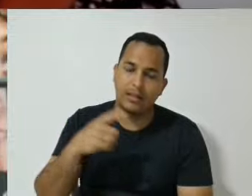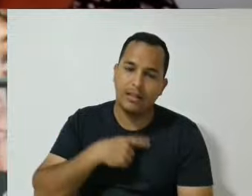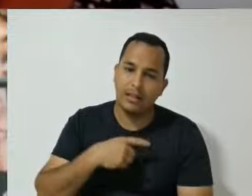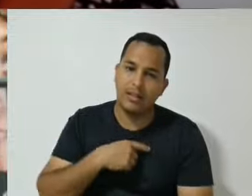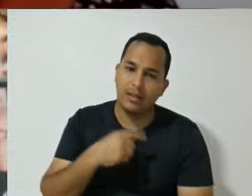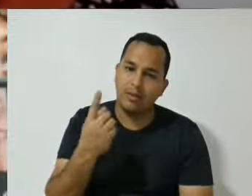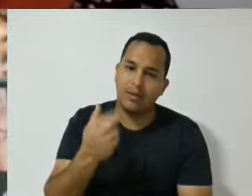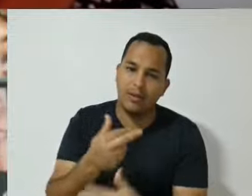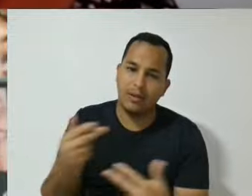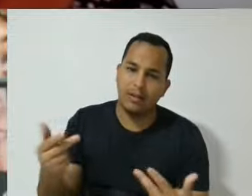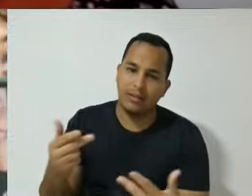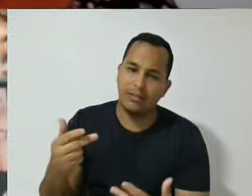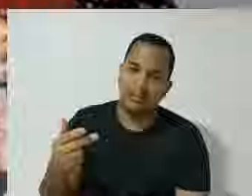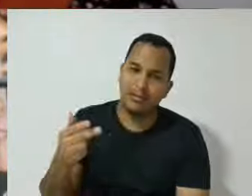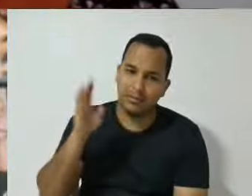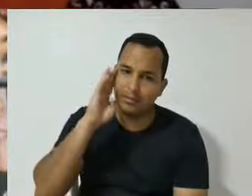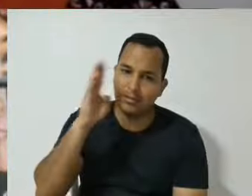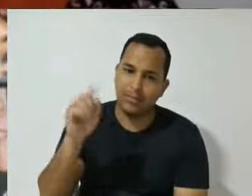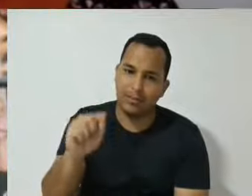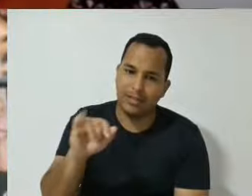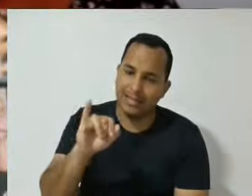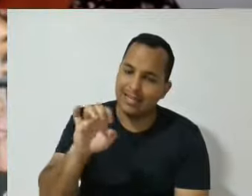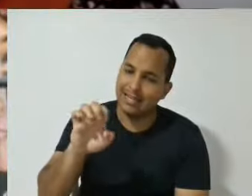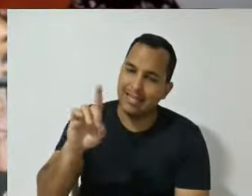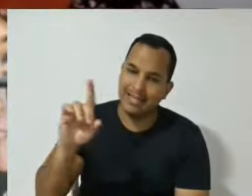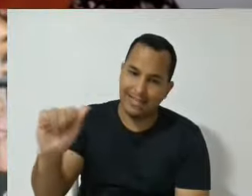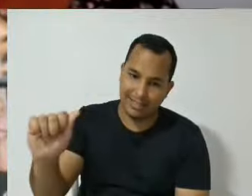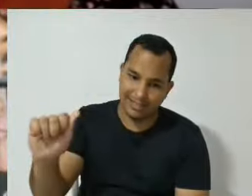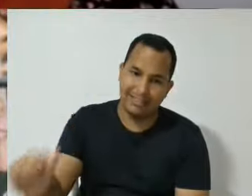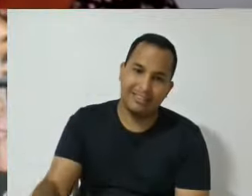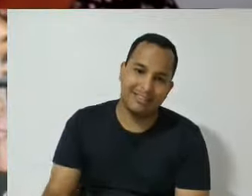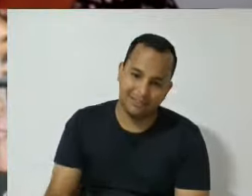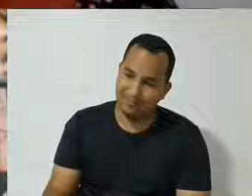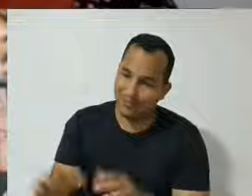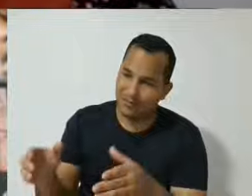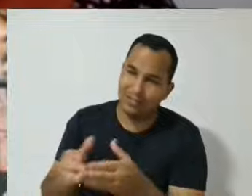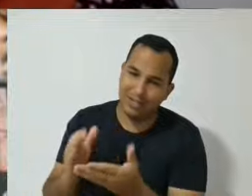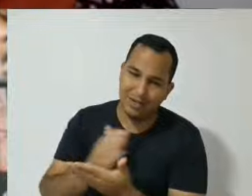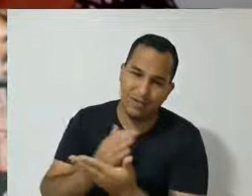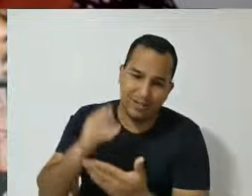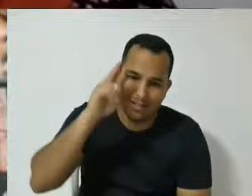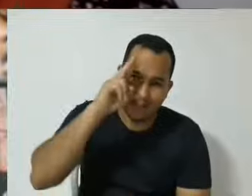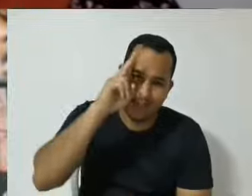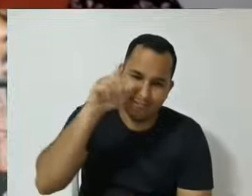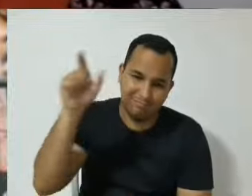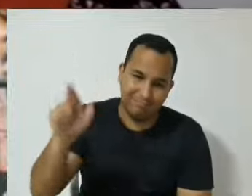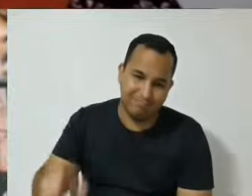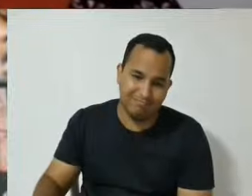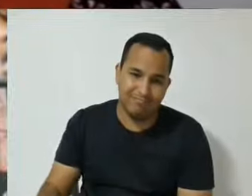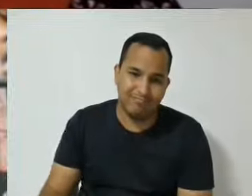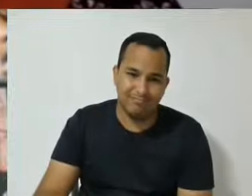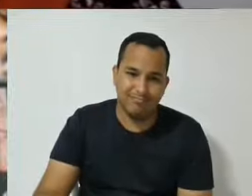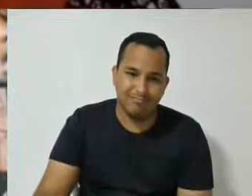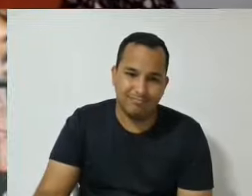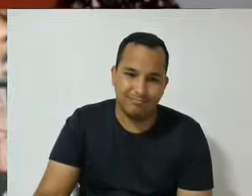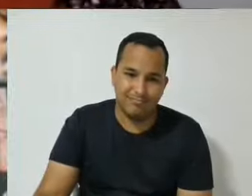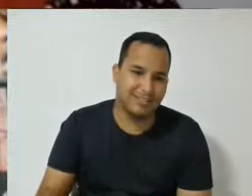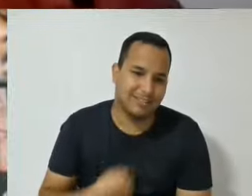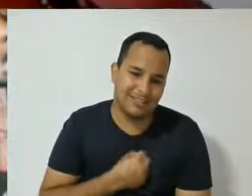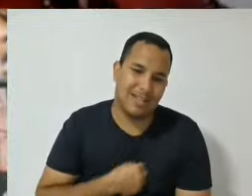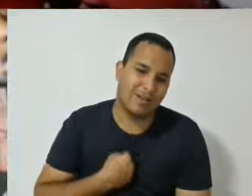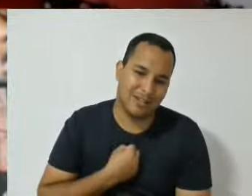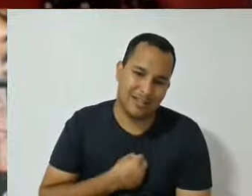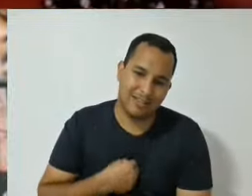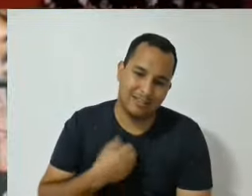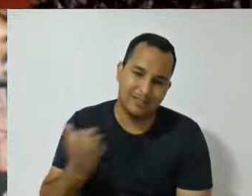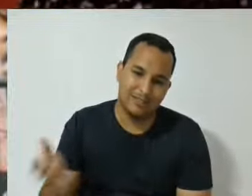Ieda, né, que foi uma das Ai, pessoas do grupo, lembra dela, né, com certeza, com muito carinho. nossa, que E a saudade. Ieda,